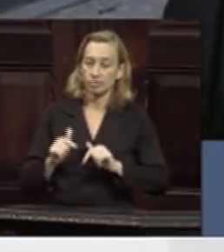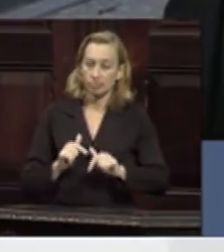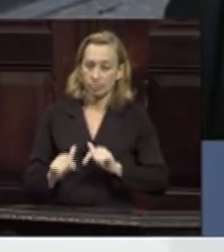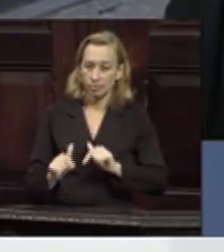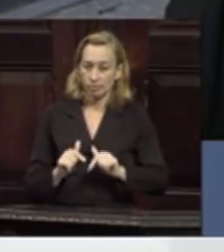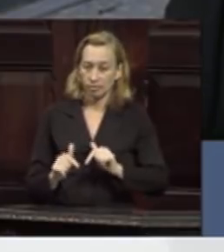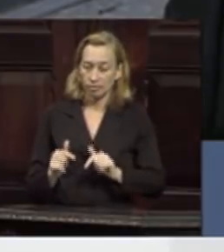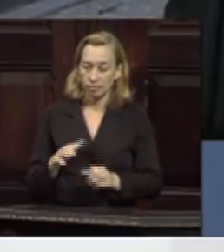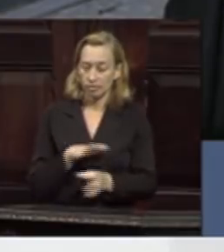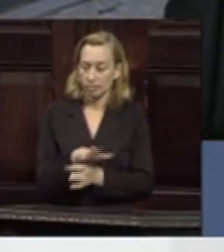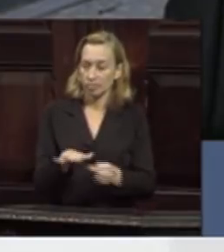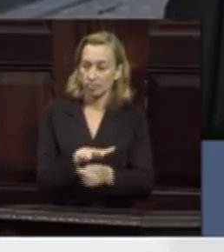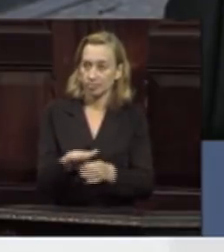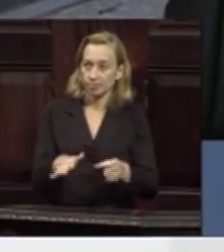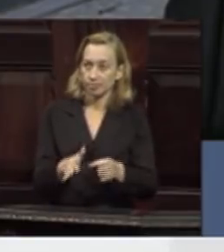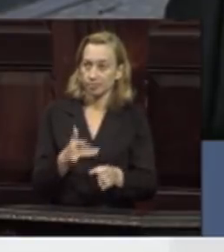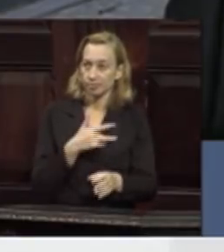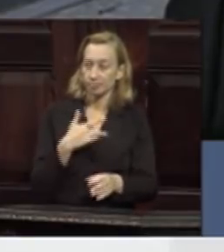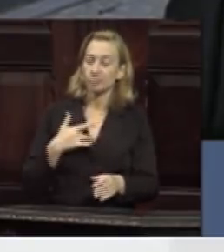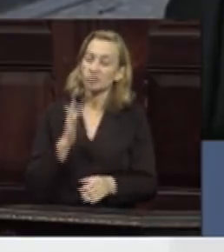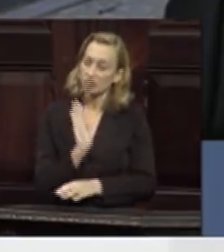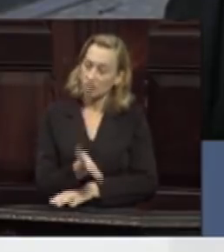completamente perseguidos,